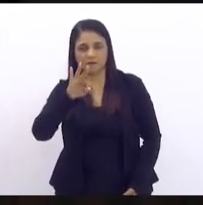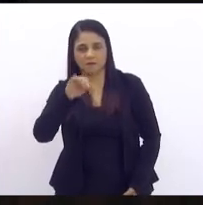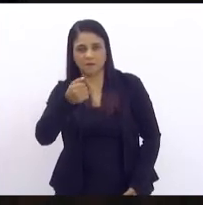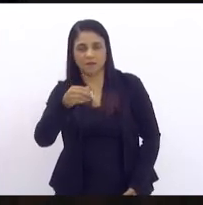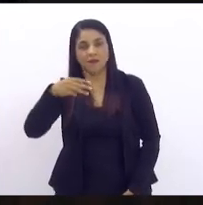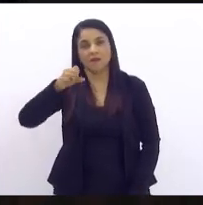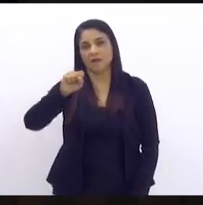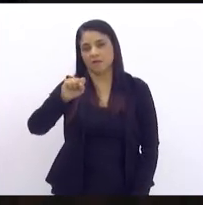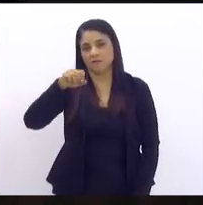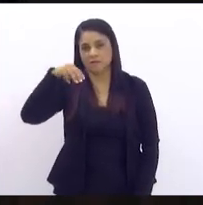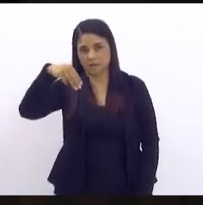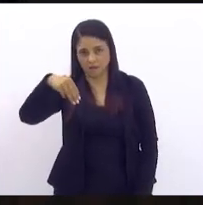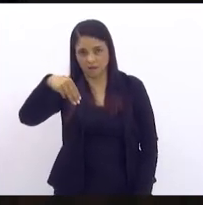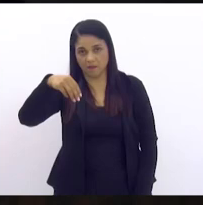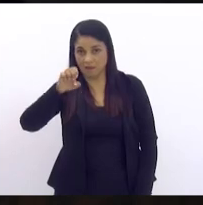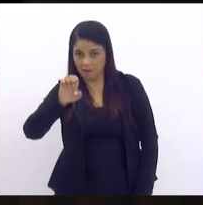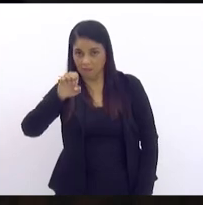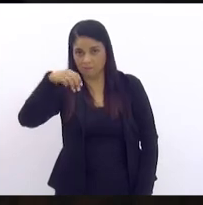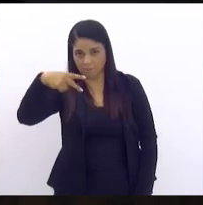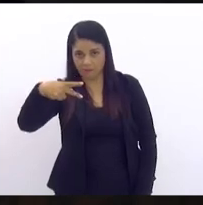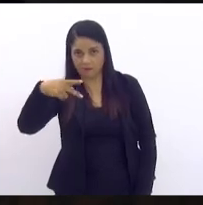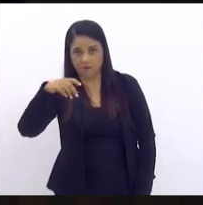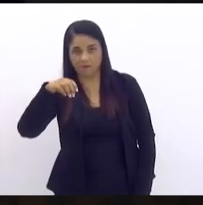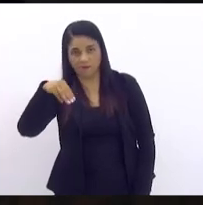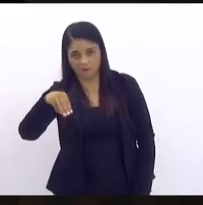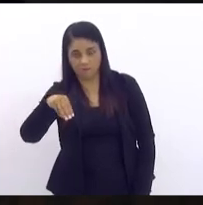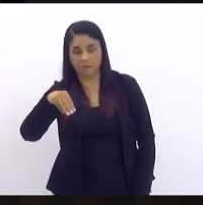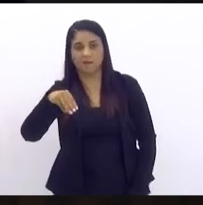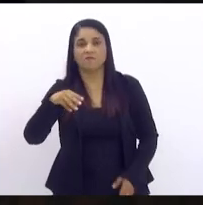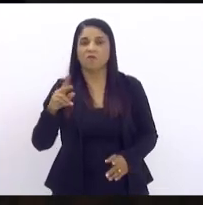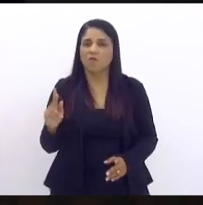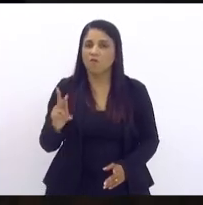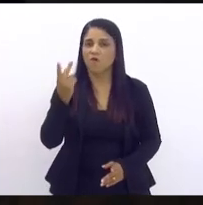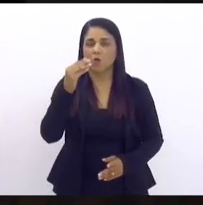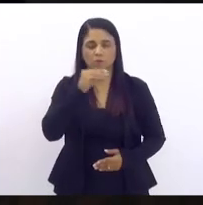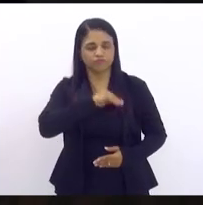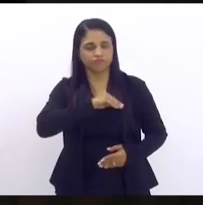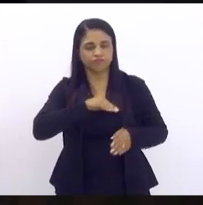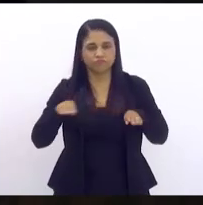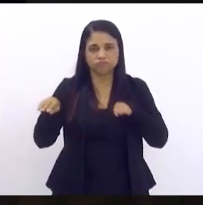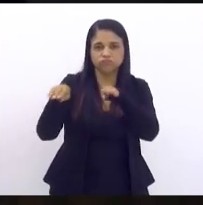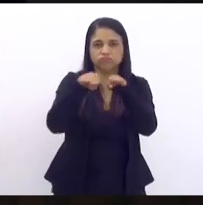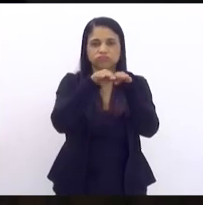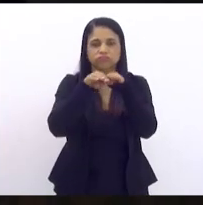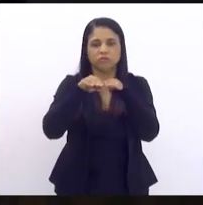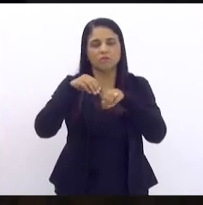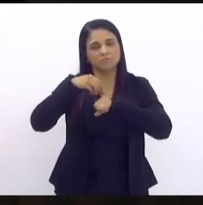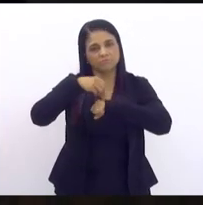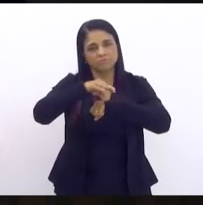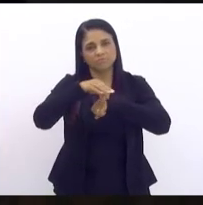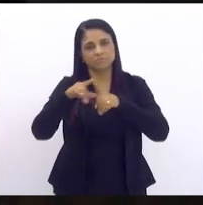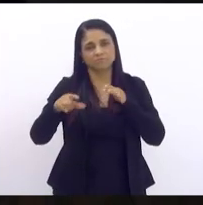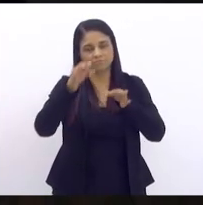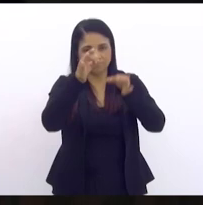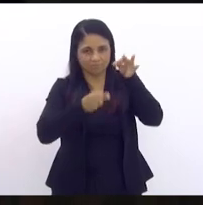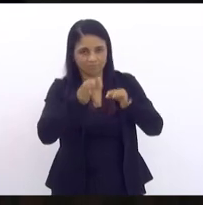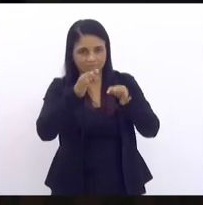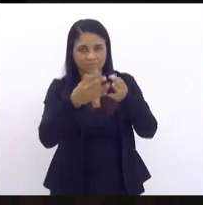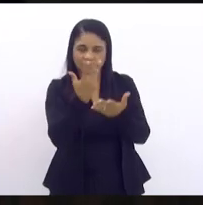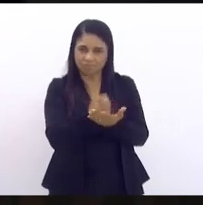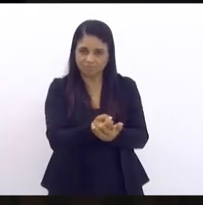SEPM, tendo como base o maior valor oferido dentre estas unidades. Parecer da Comissão de Indicações Legislativas,